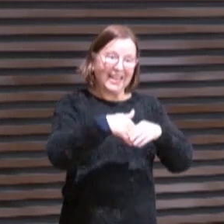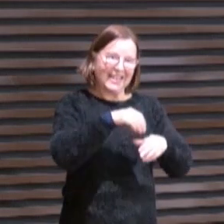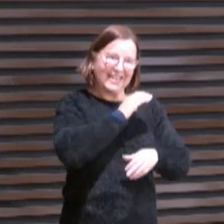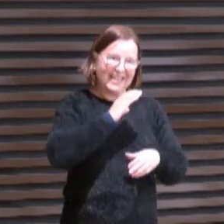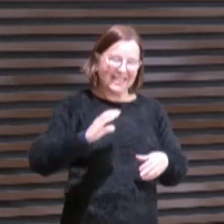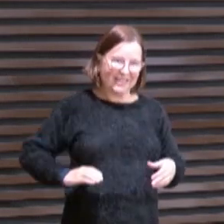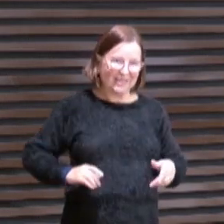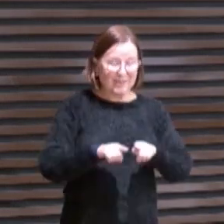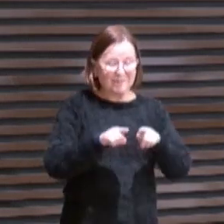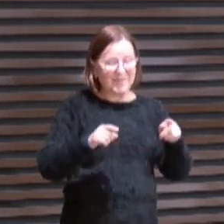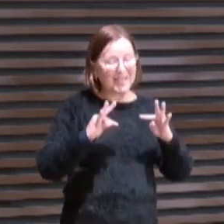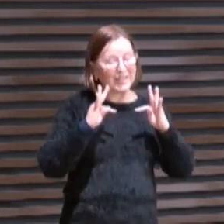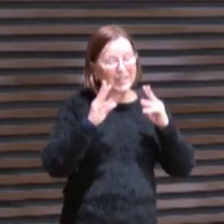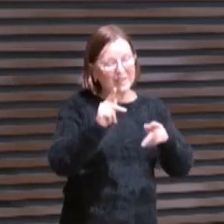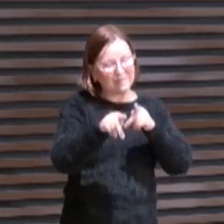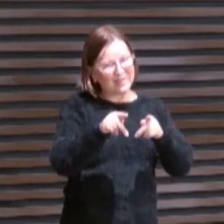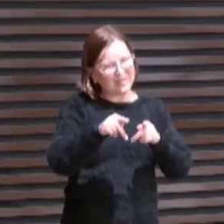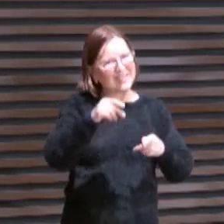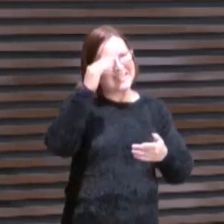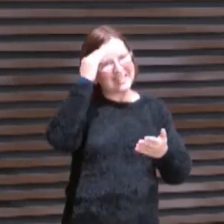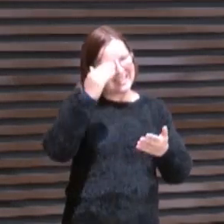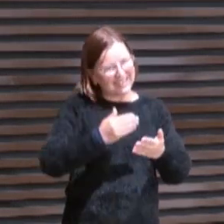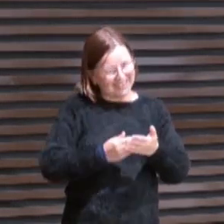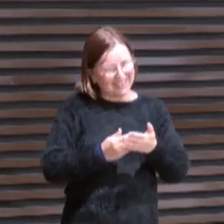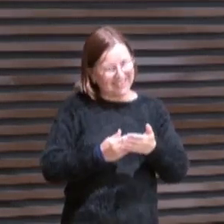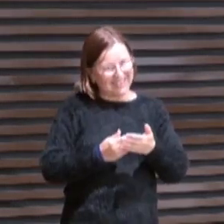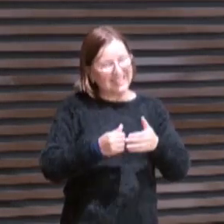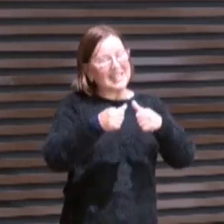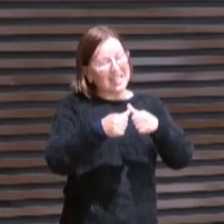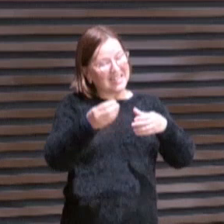que creem, significam que eles estavam em Cristo.